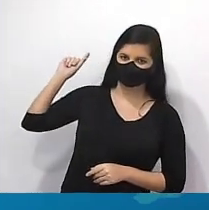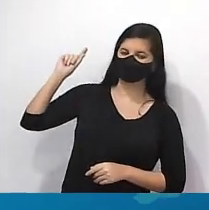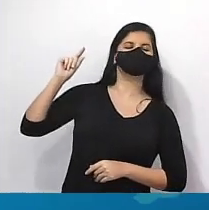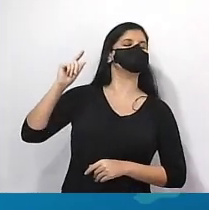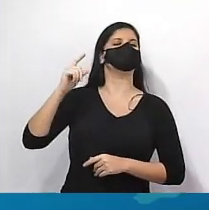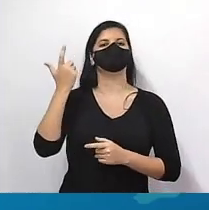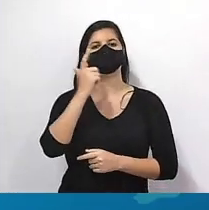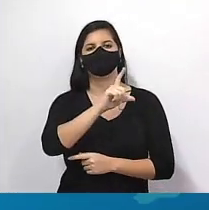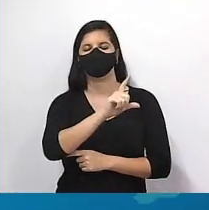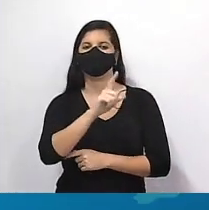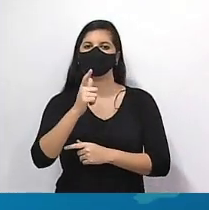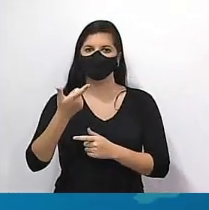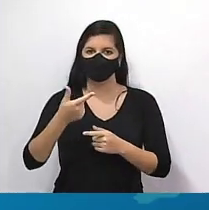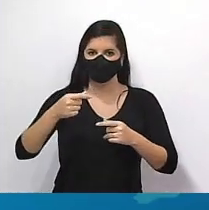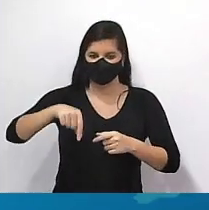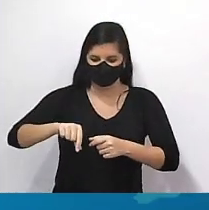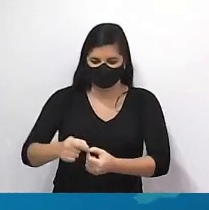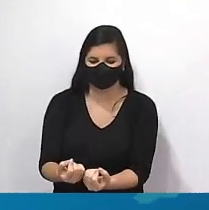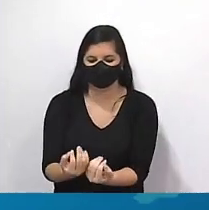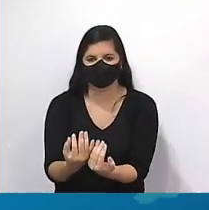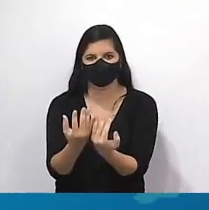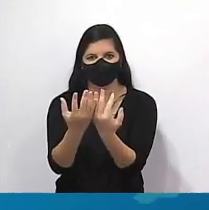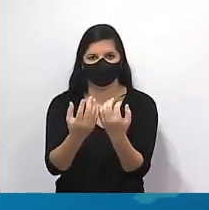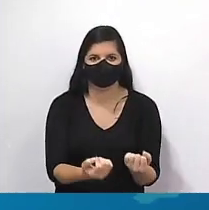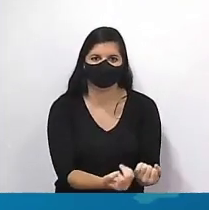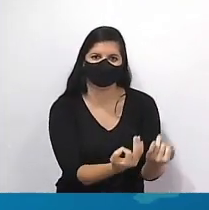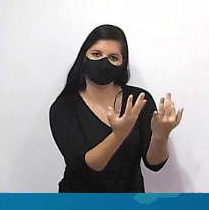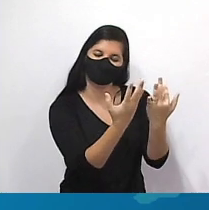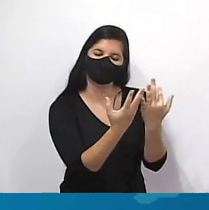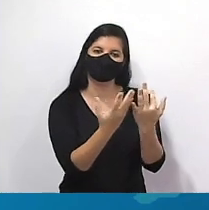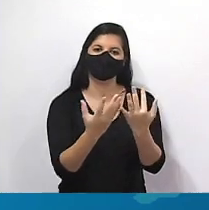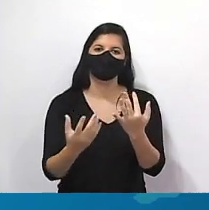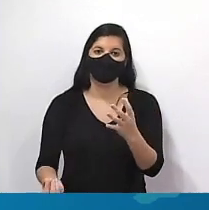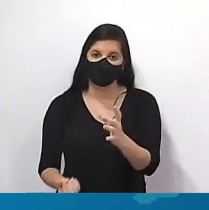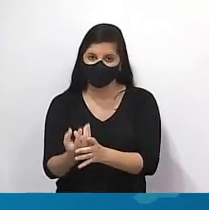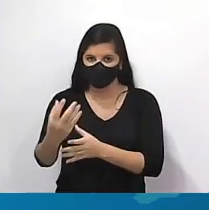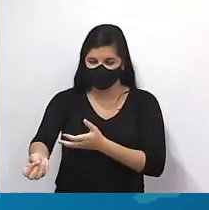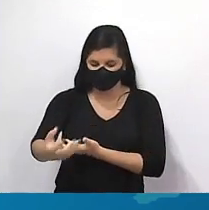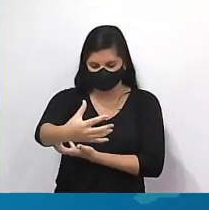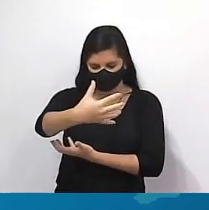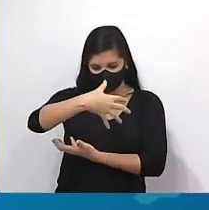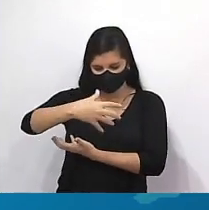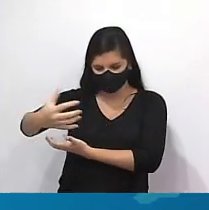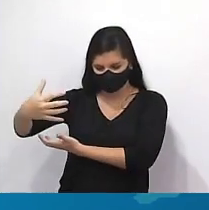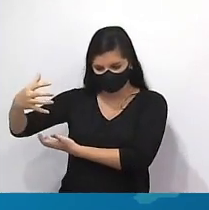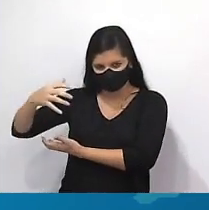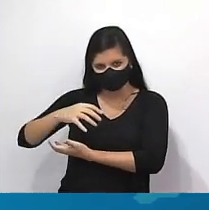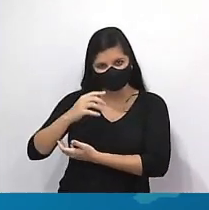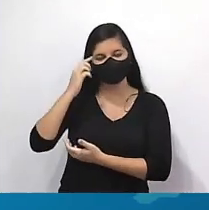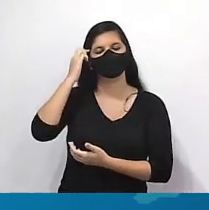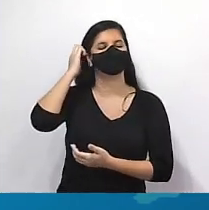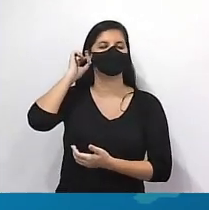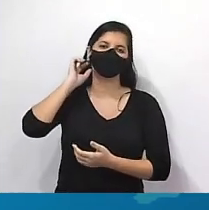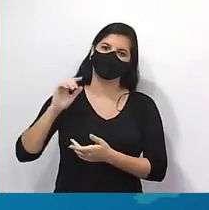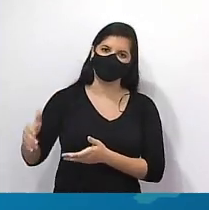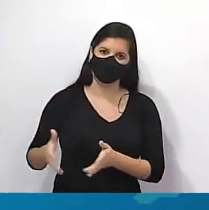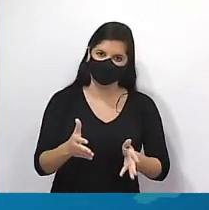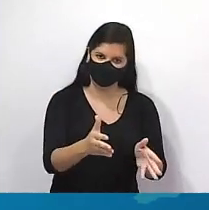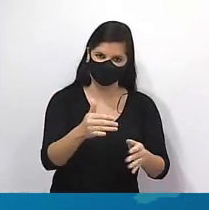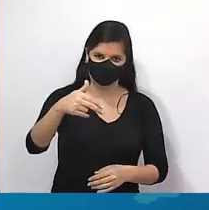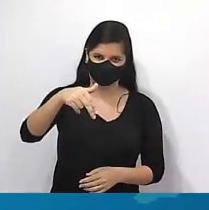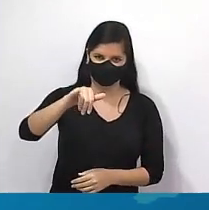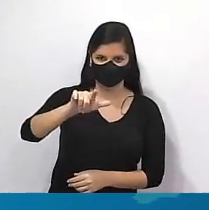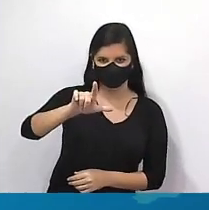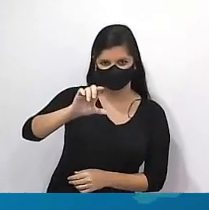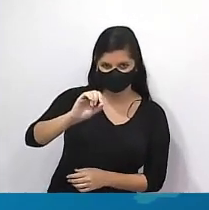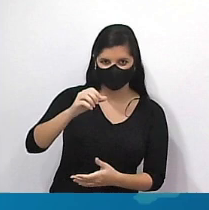fazerem plantações e começaram a produzir naquele terreno fértil, né? A margem do rio fica